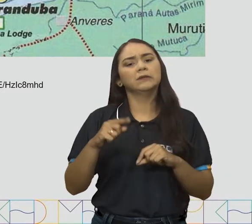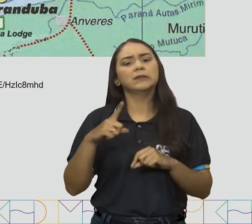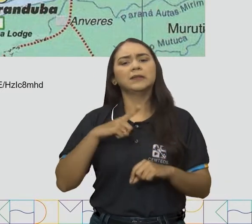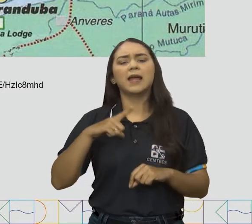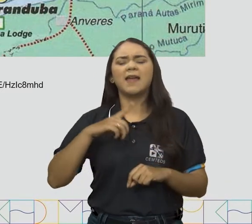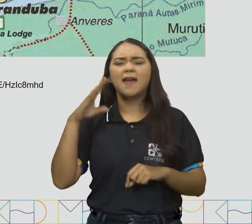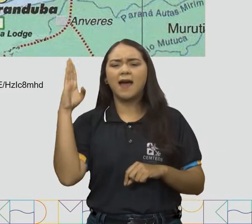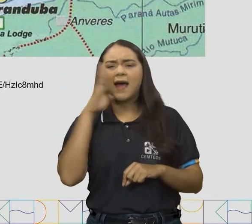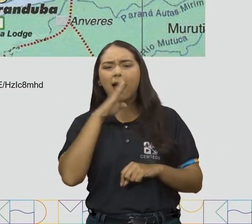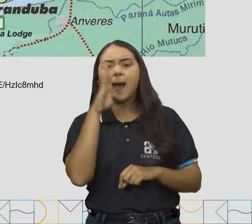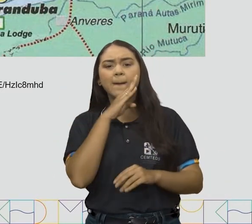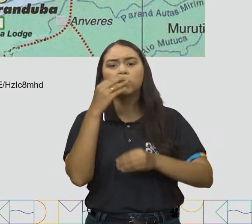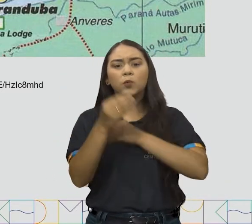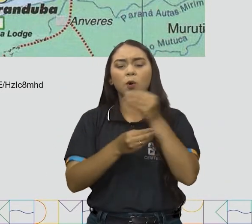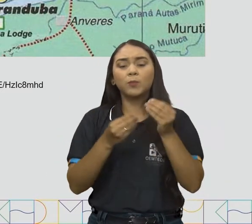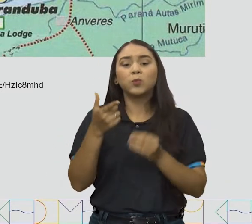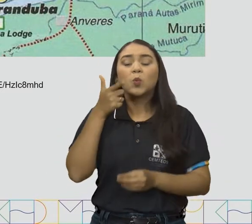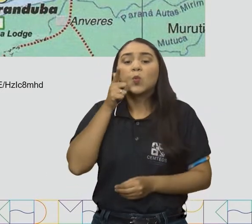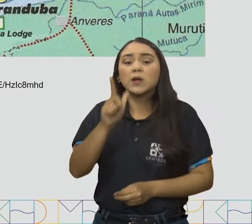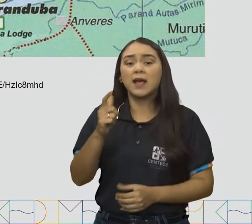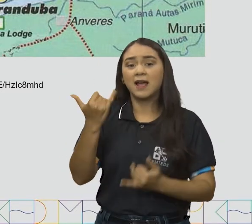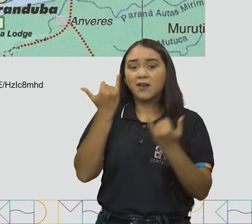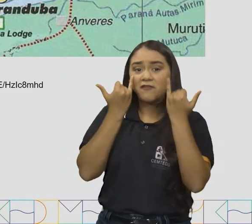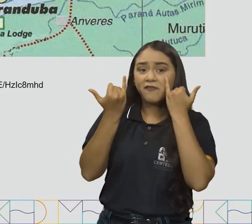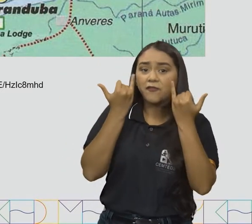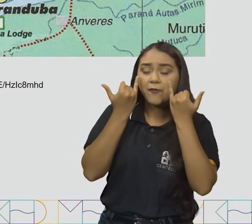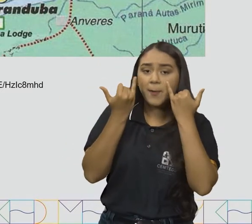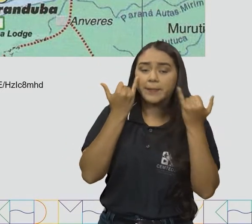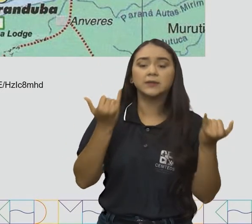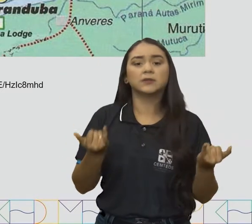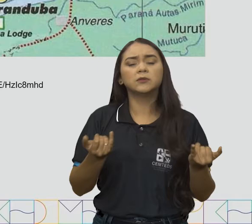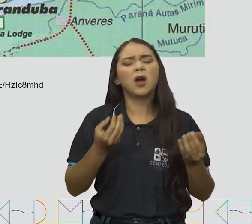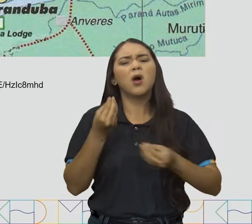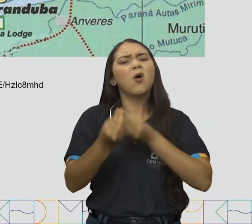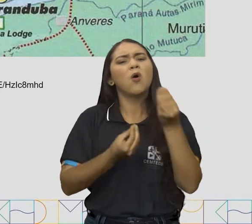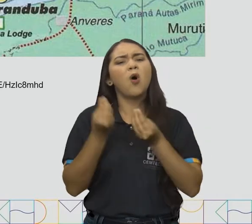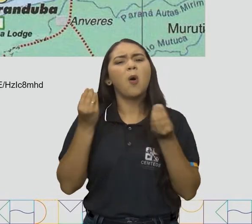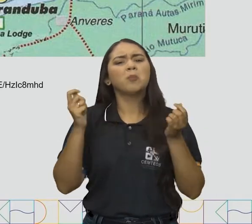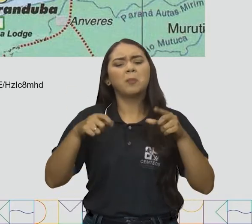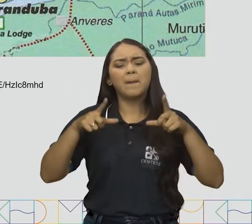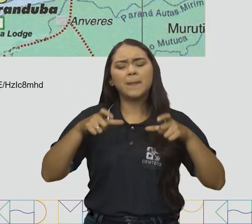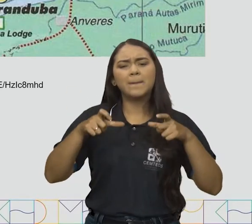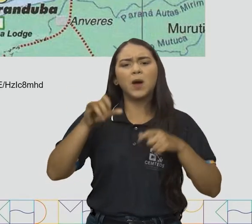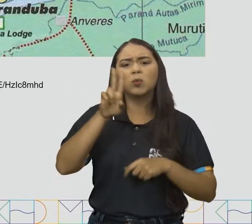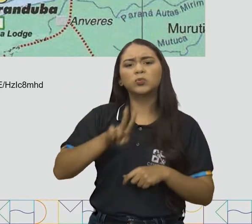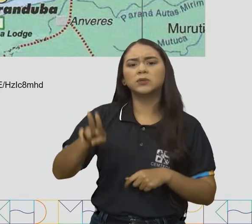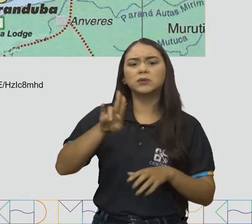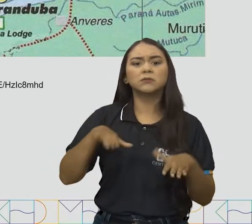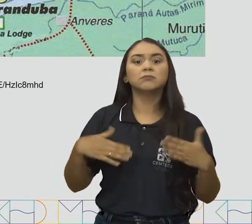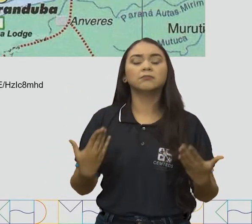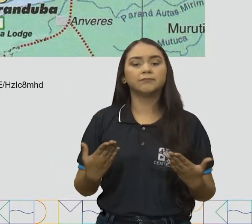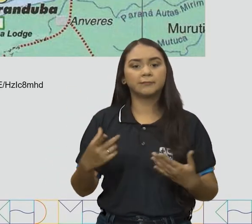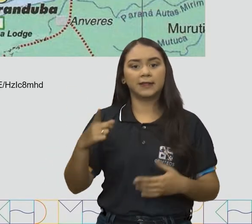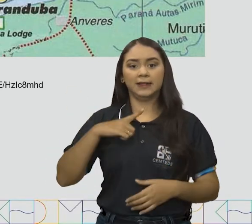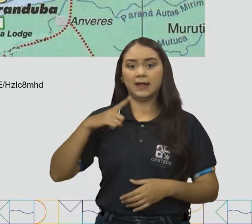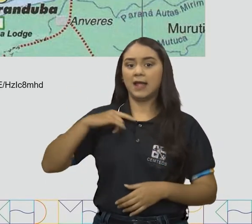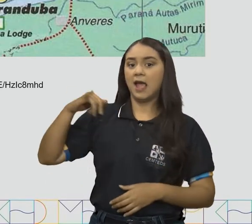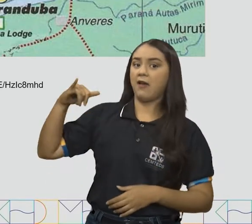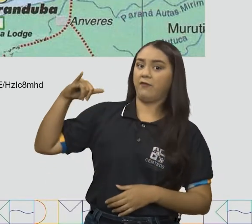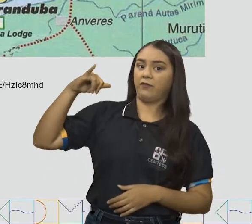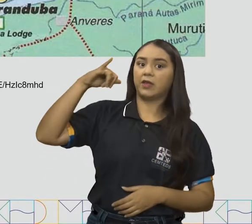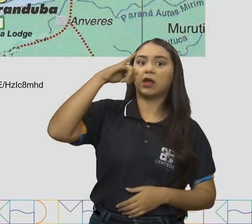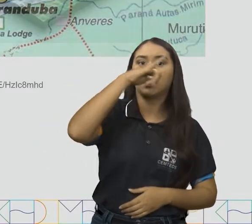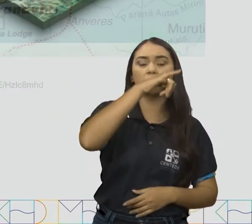rápida e precisa de adquirir uma informação. Atualmente, os equipamentos mais utilizados para fixarem as câmeras digitais são os